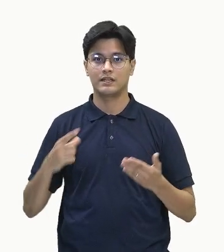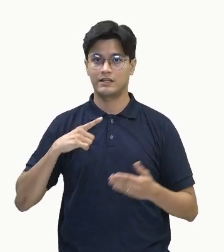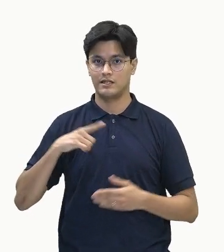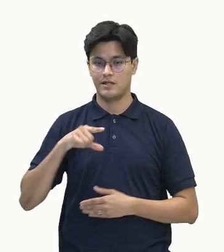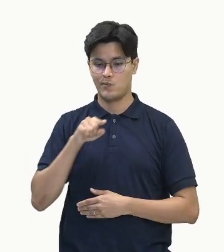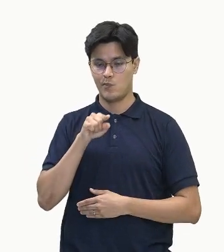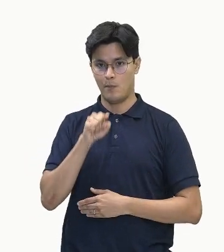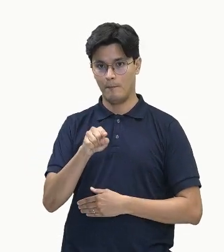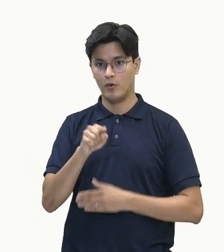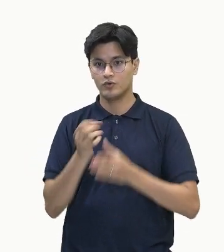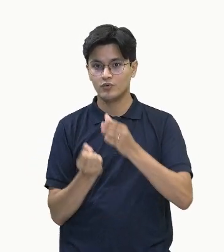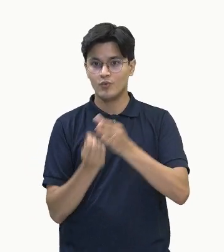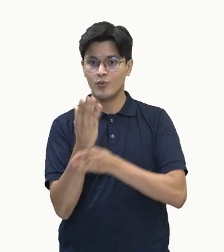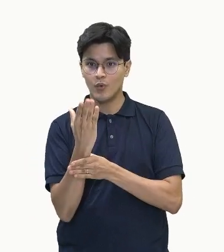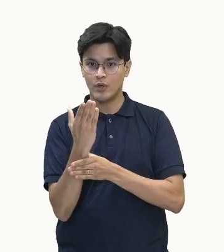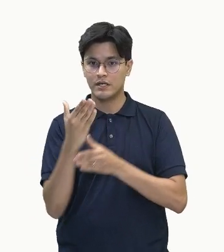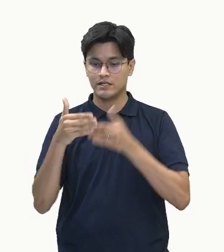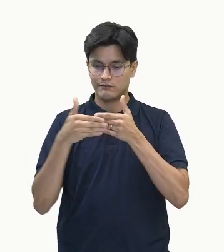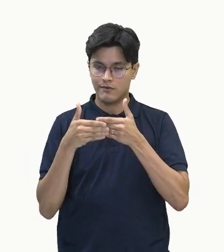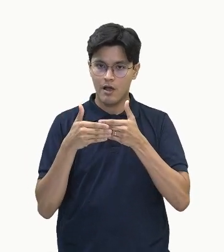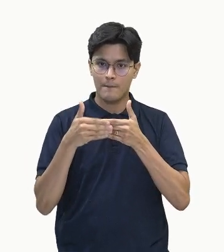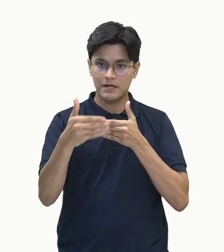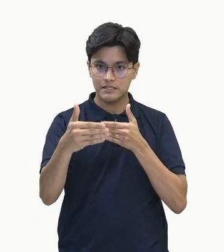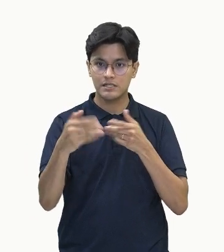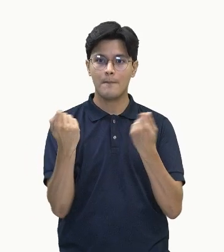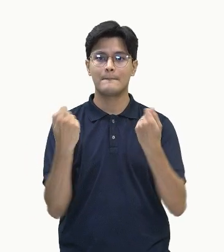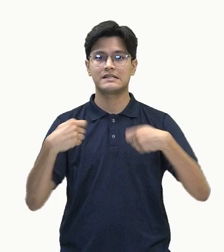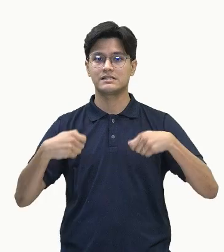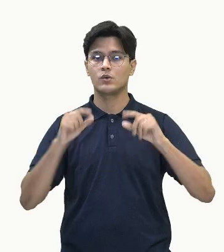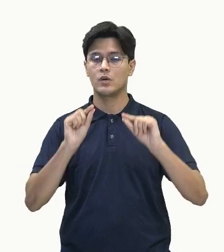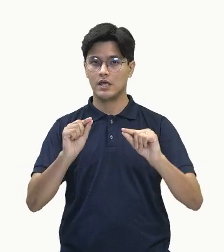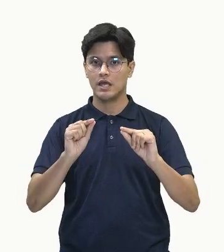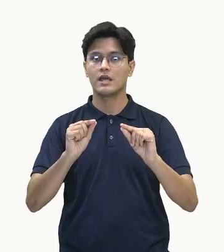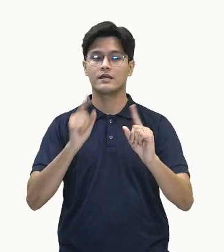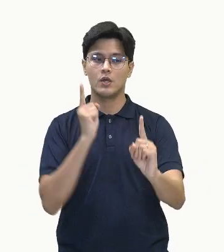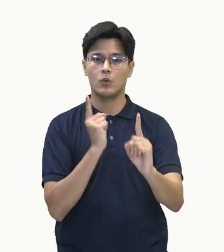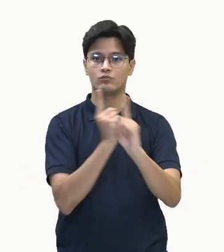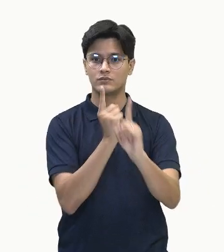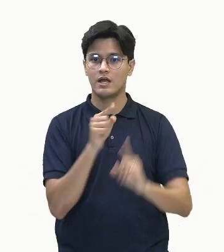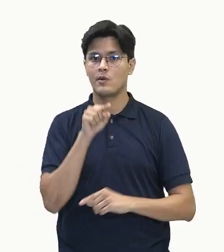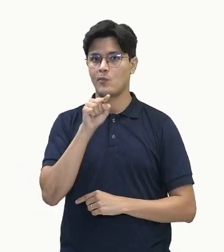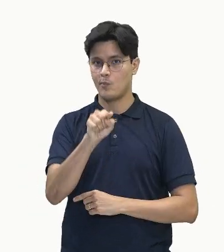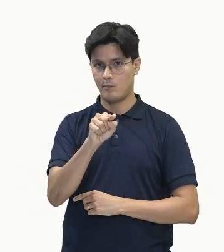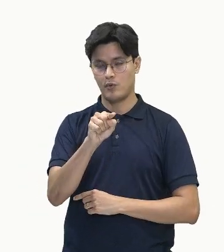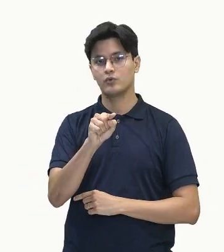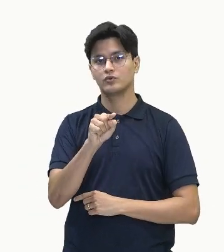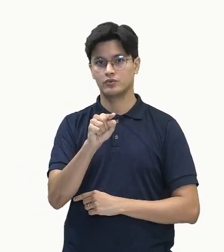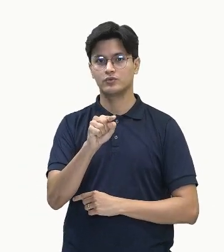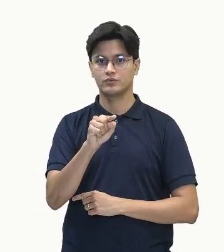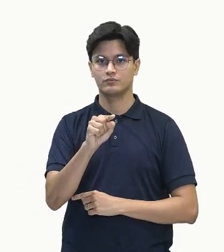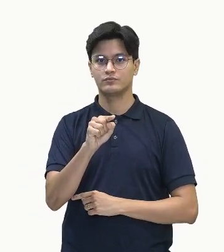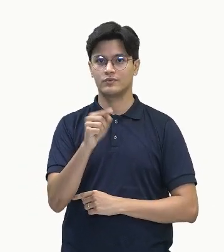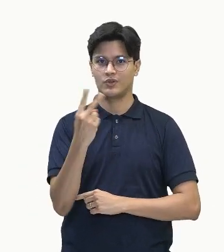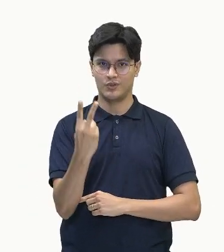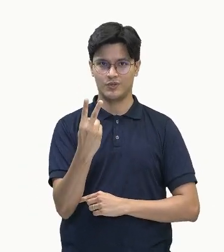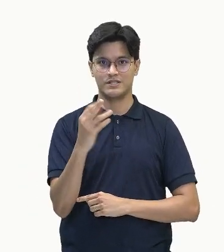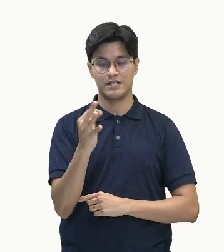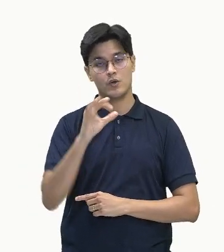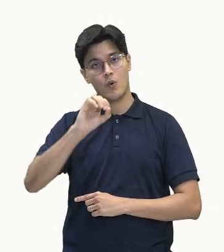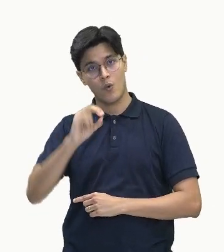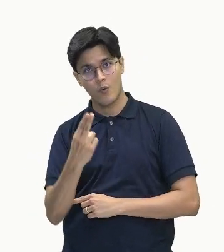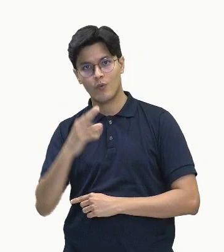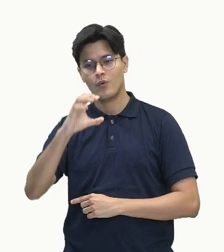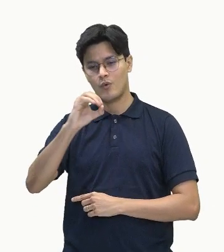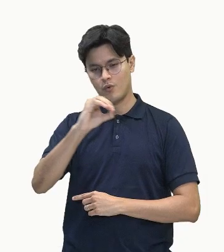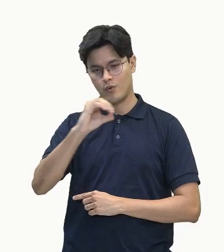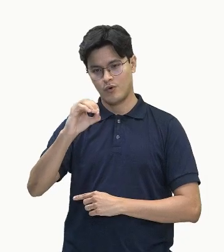que localizar o ponto -2, ou a coordenada -2. Então, a partir do zero,